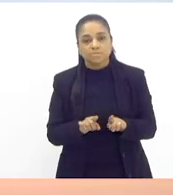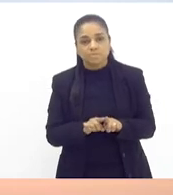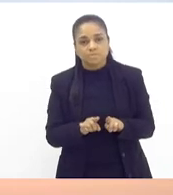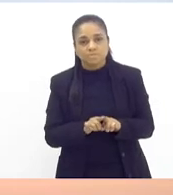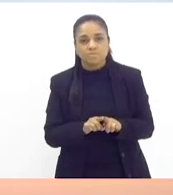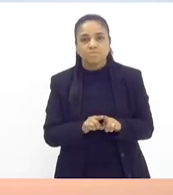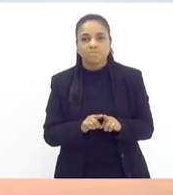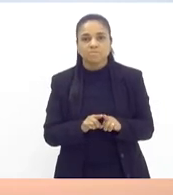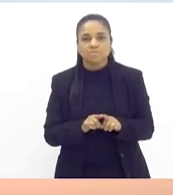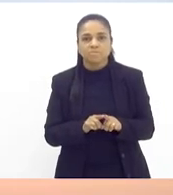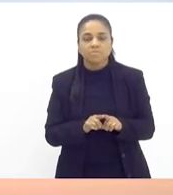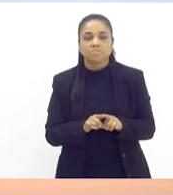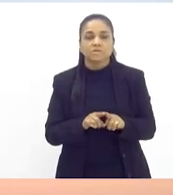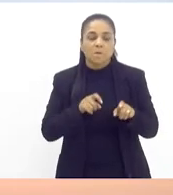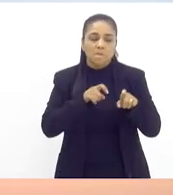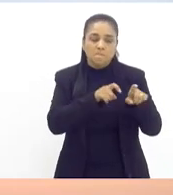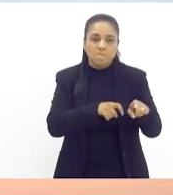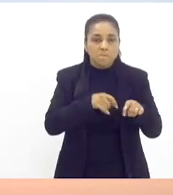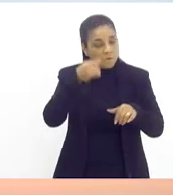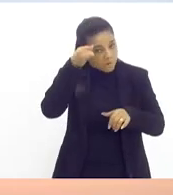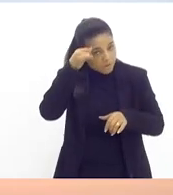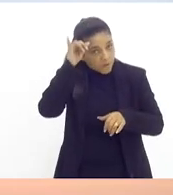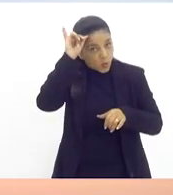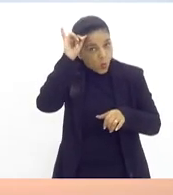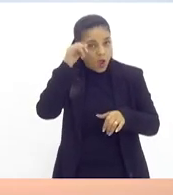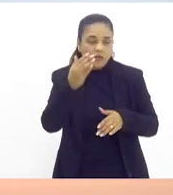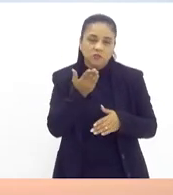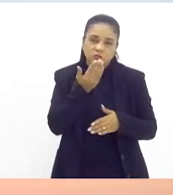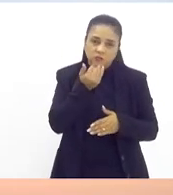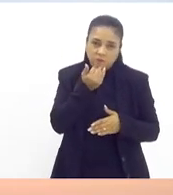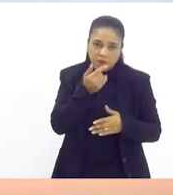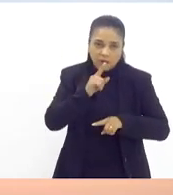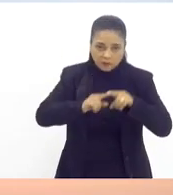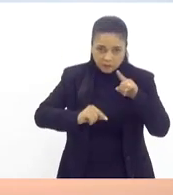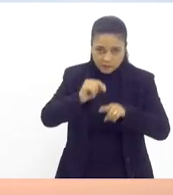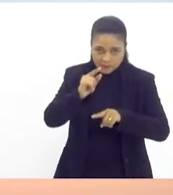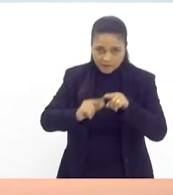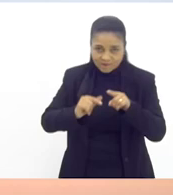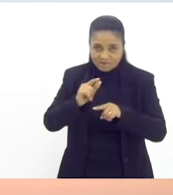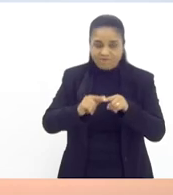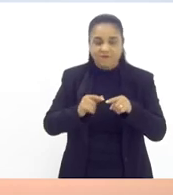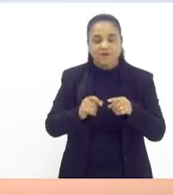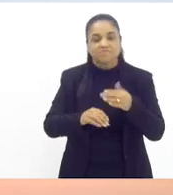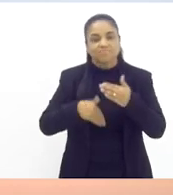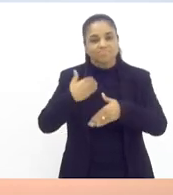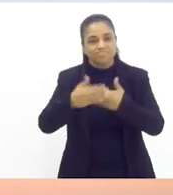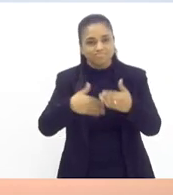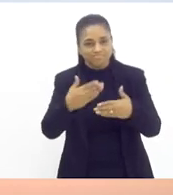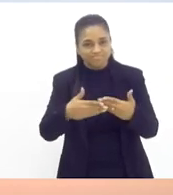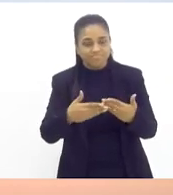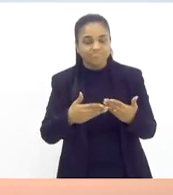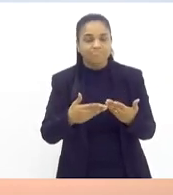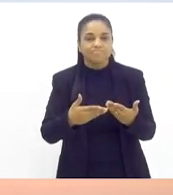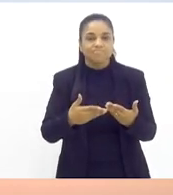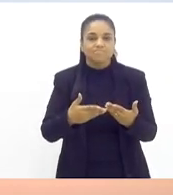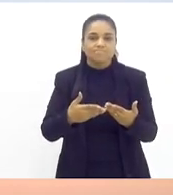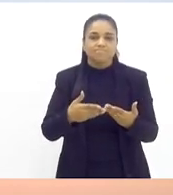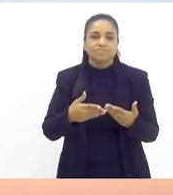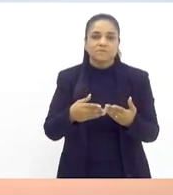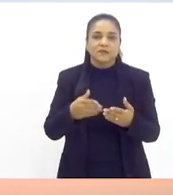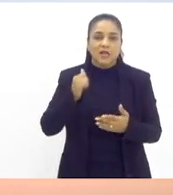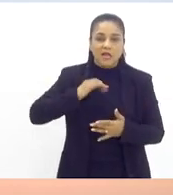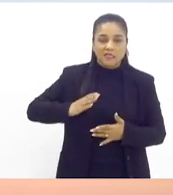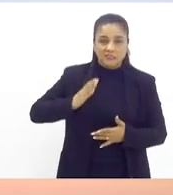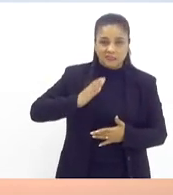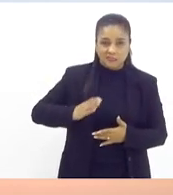Da cadeia agropecuária de alimentos, então, insumos agropecuários, a produção agropecuária e a cesta básica